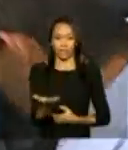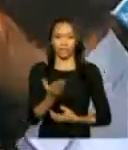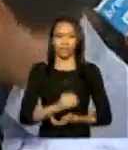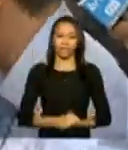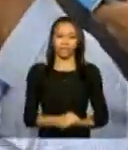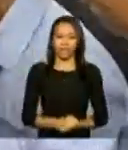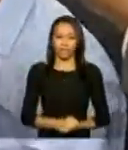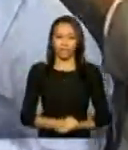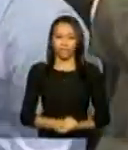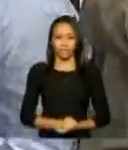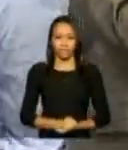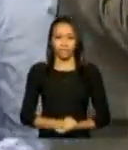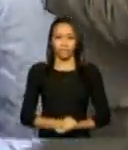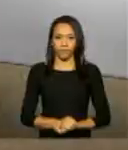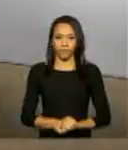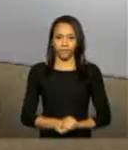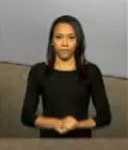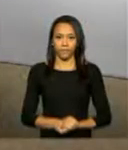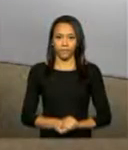Obrigada, ministro.